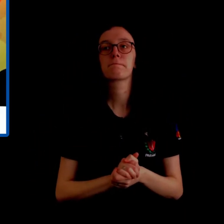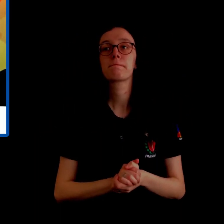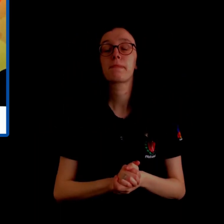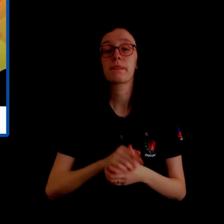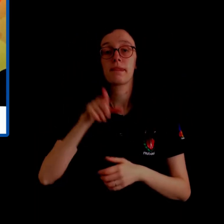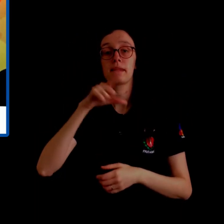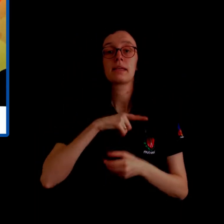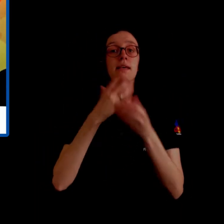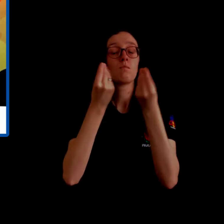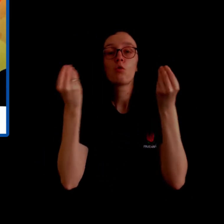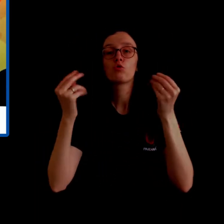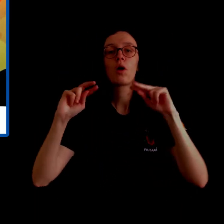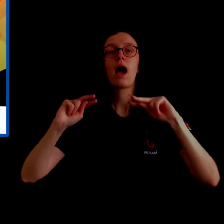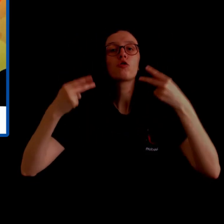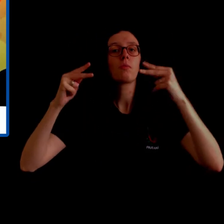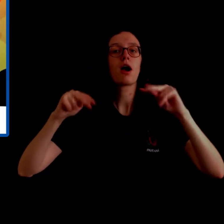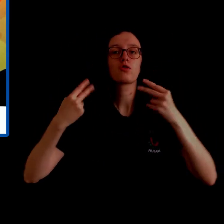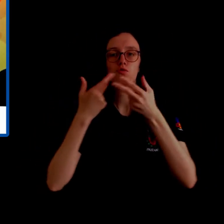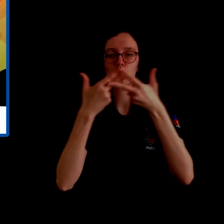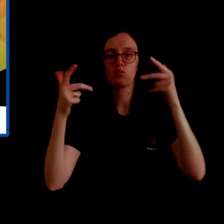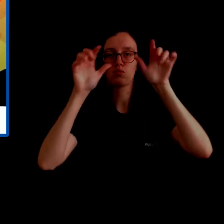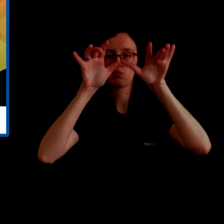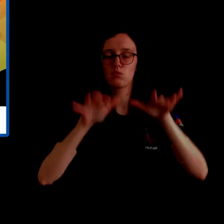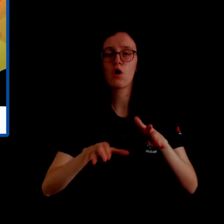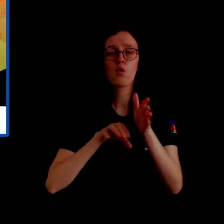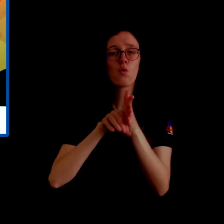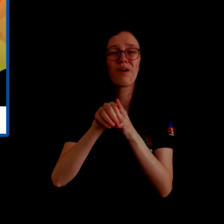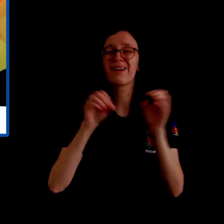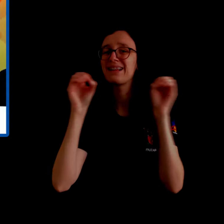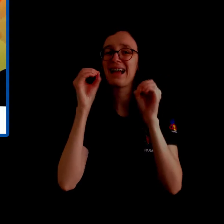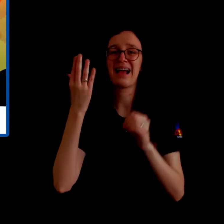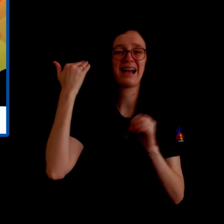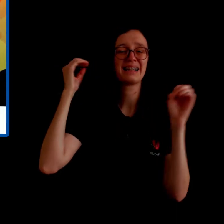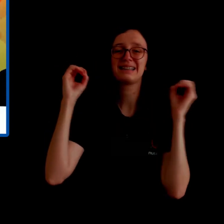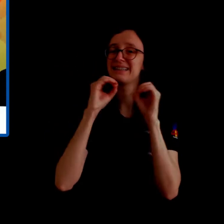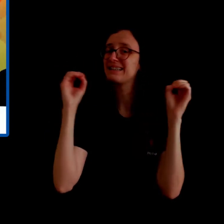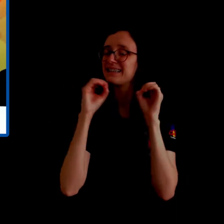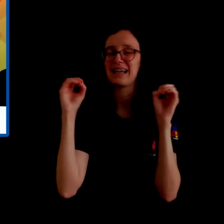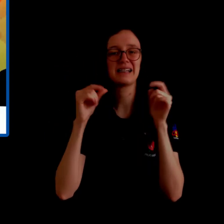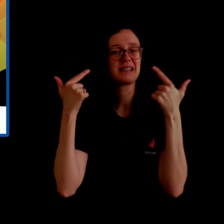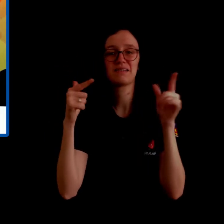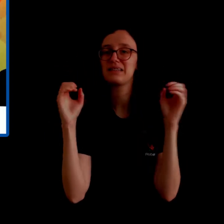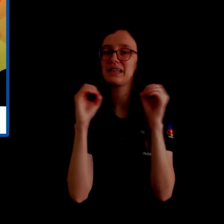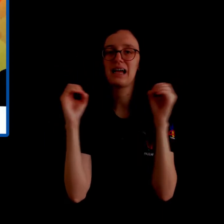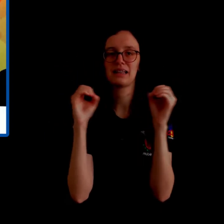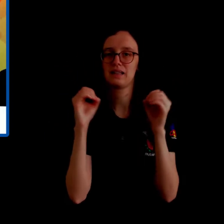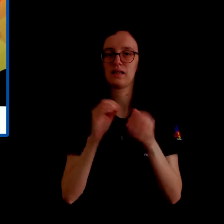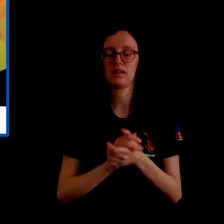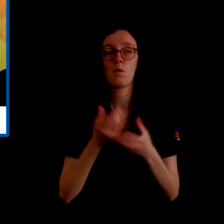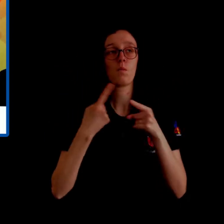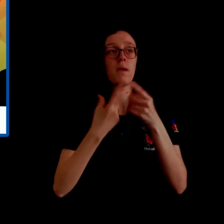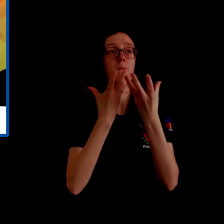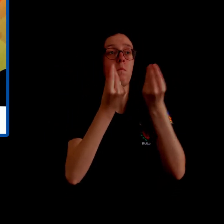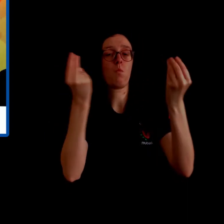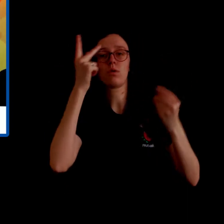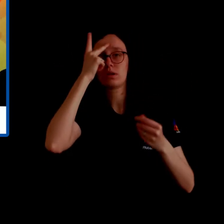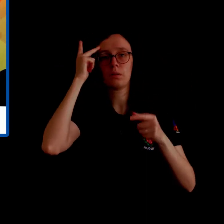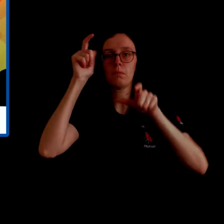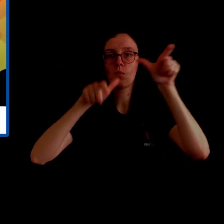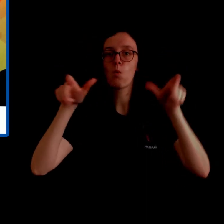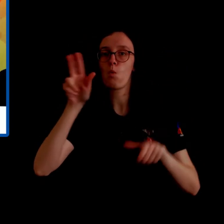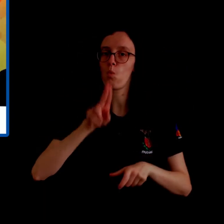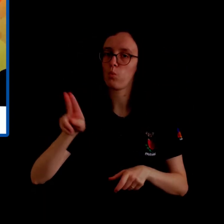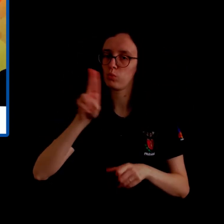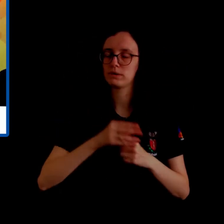automação de postagem é algo que a Google nunca tinha feito nessa escala. Então, nós tivemos